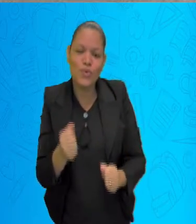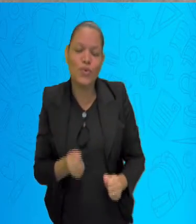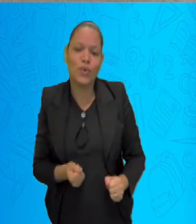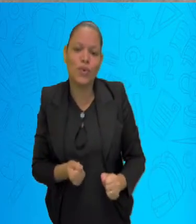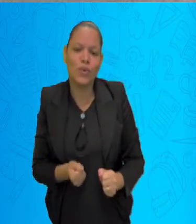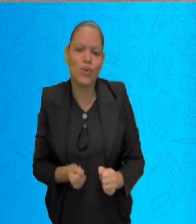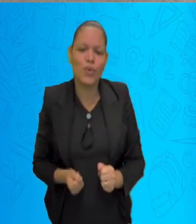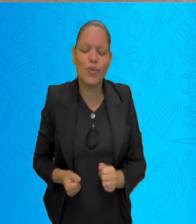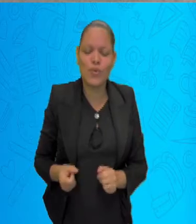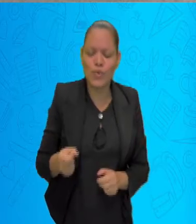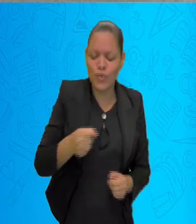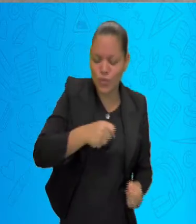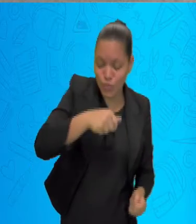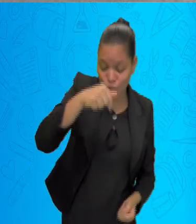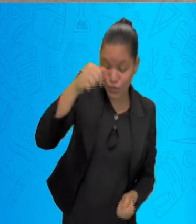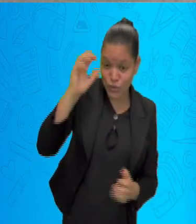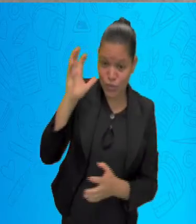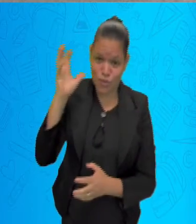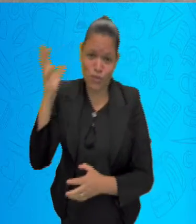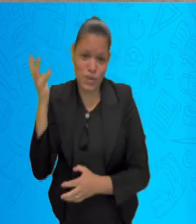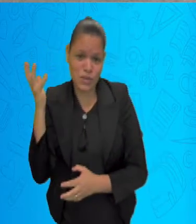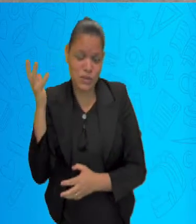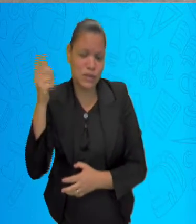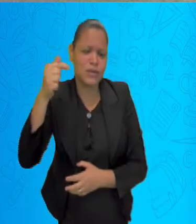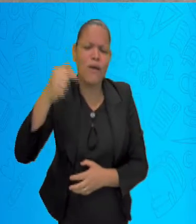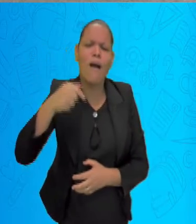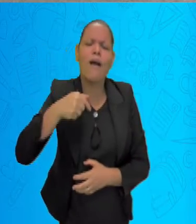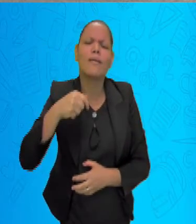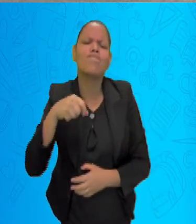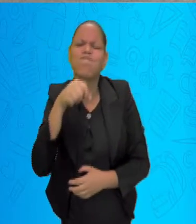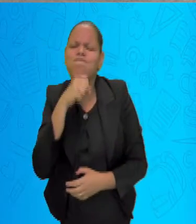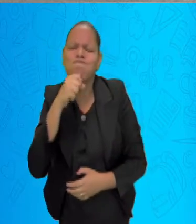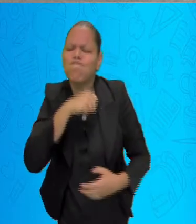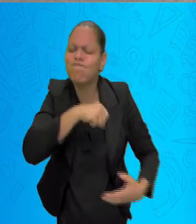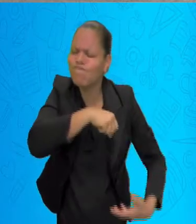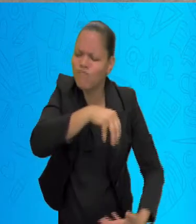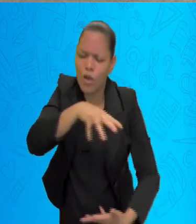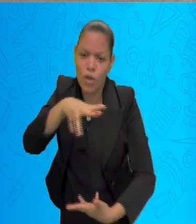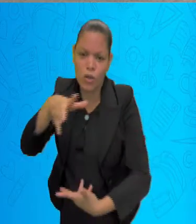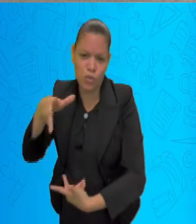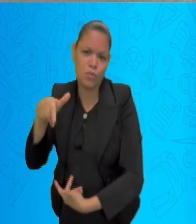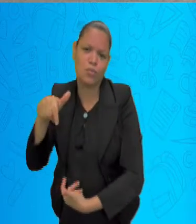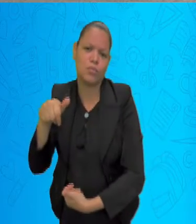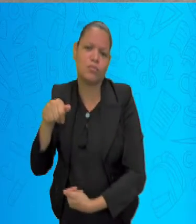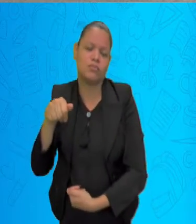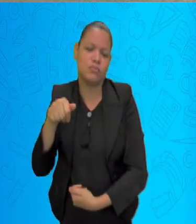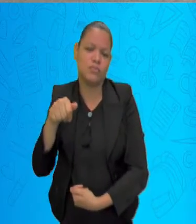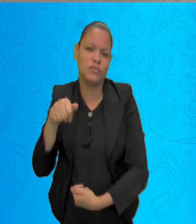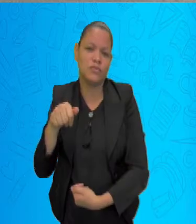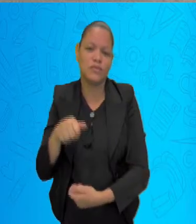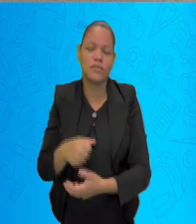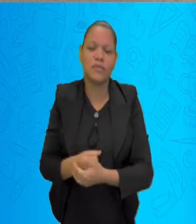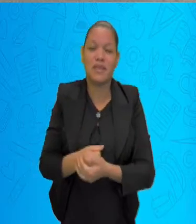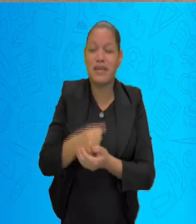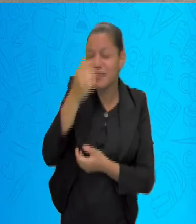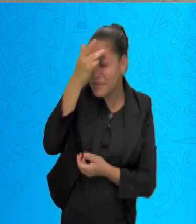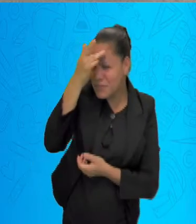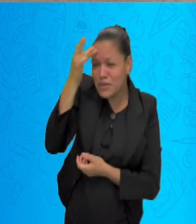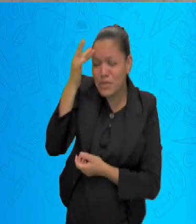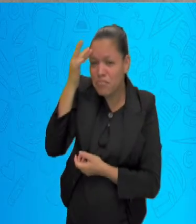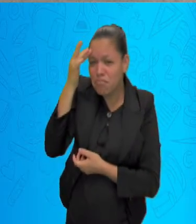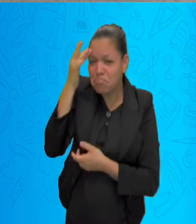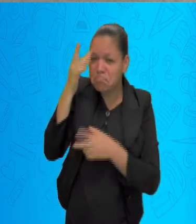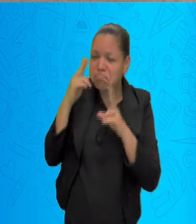e participantes do processo de independência das colônias espanholas enxergavam a necessidade de